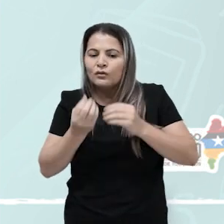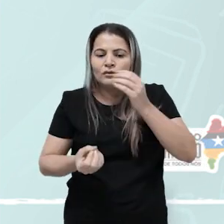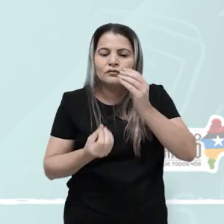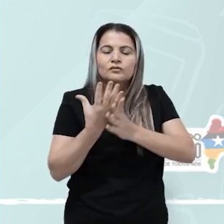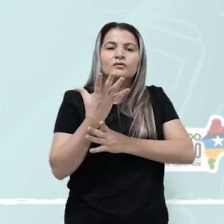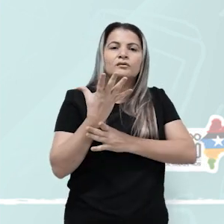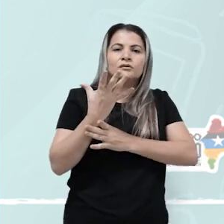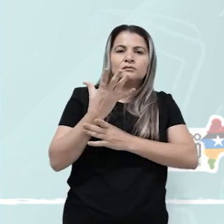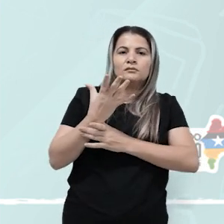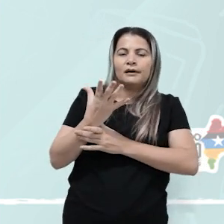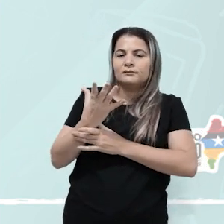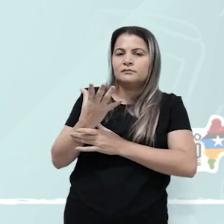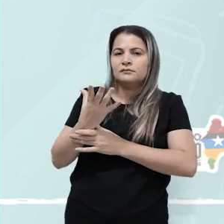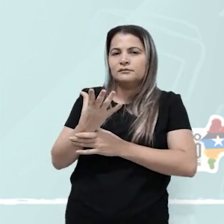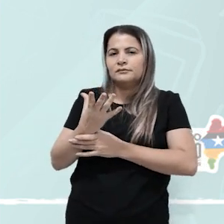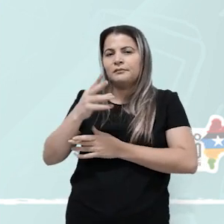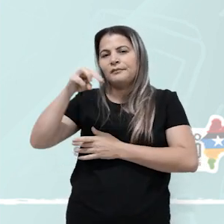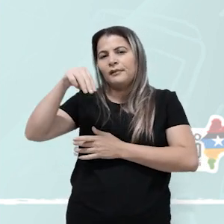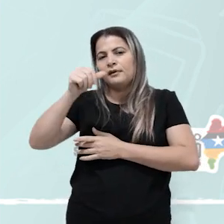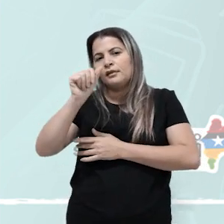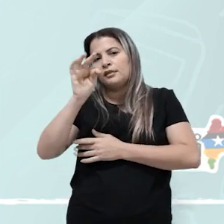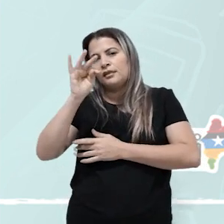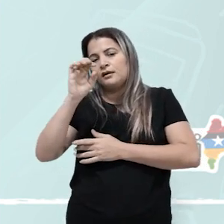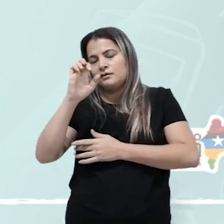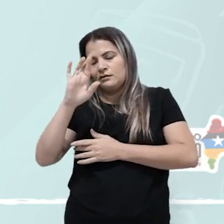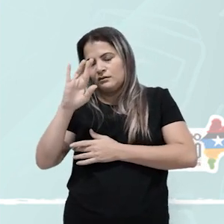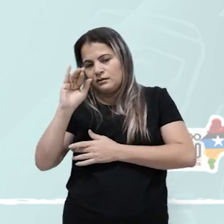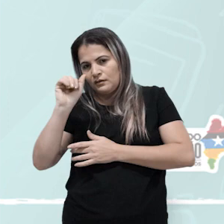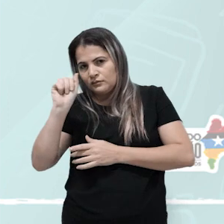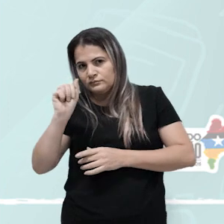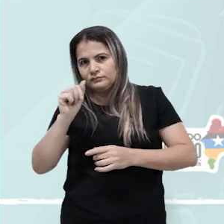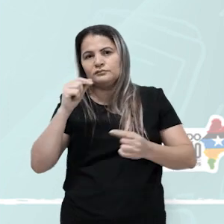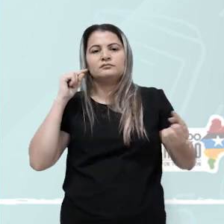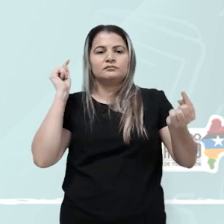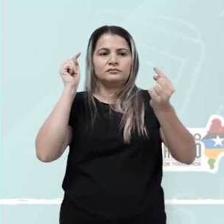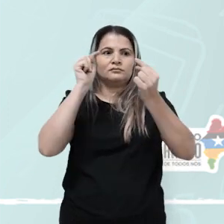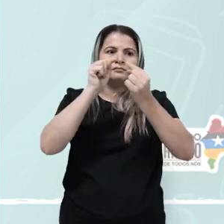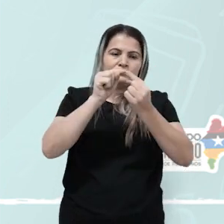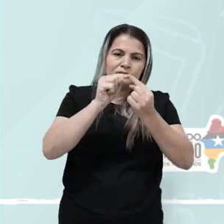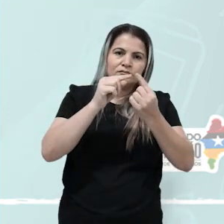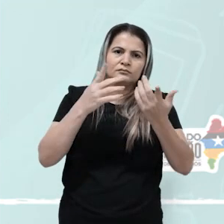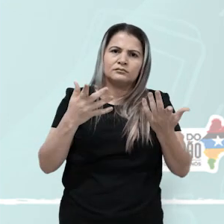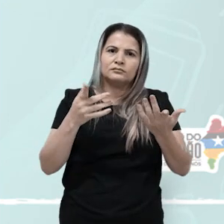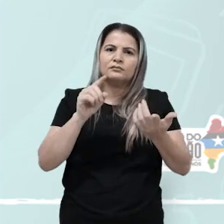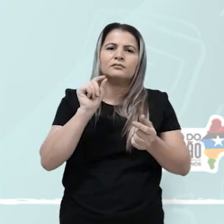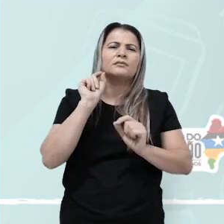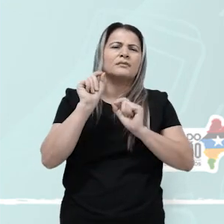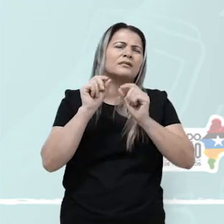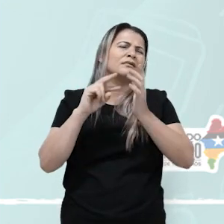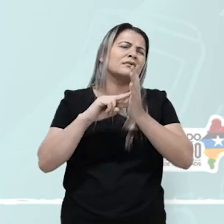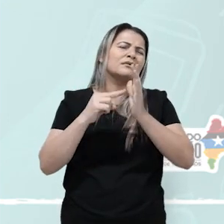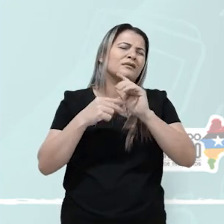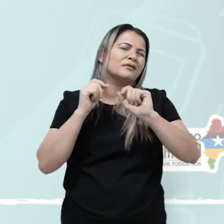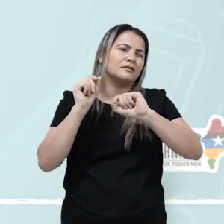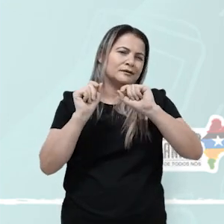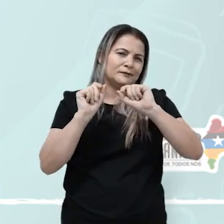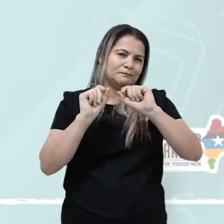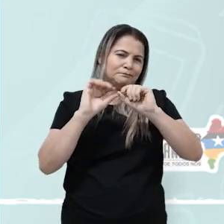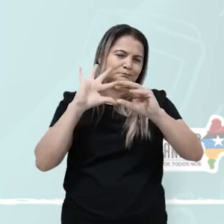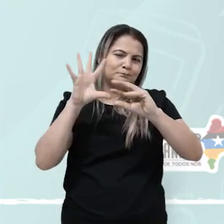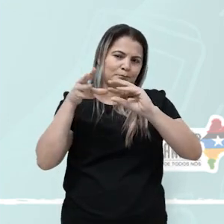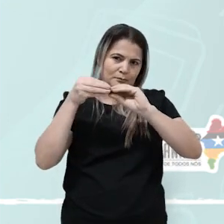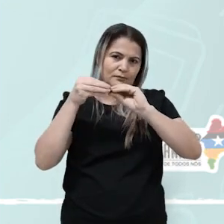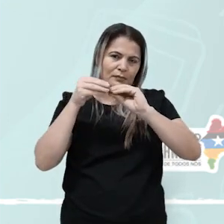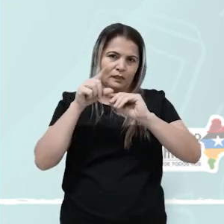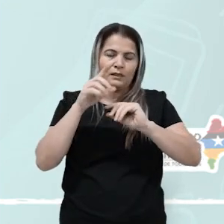origem, material e propósito. O que isso quer dizer para você em resumo? Se você fosse fazer uma comunicação, se